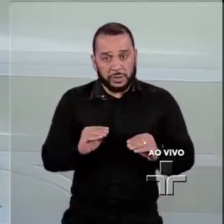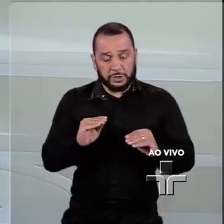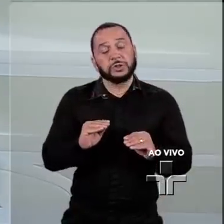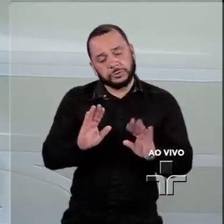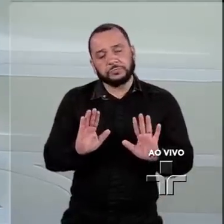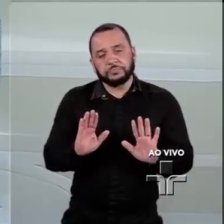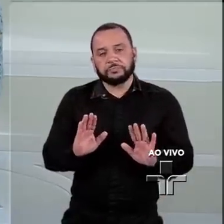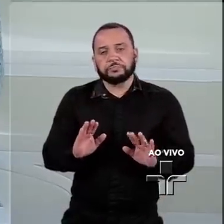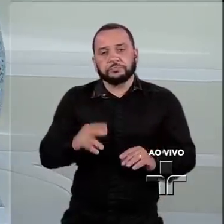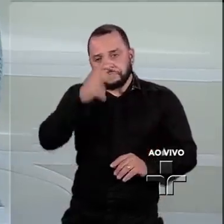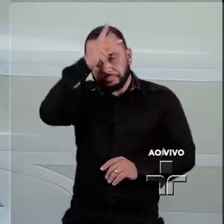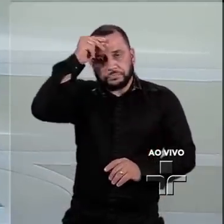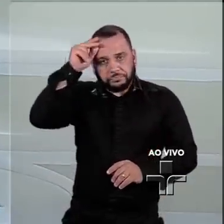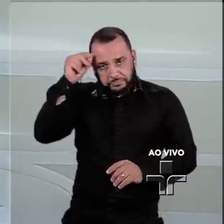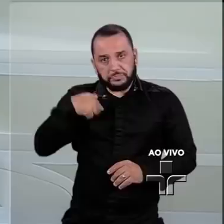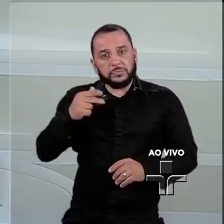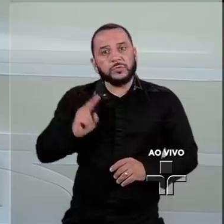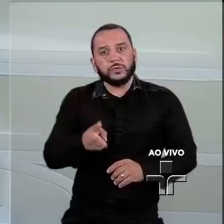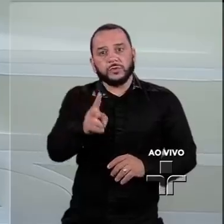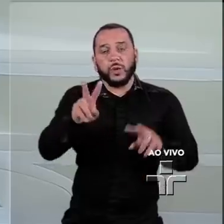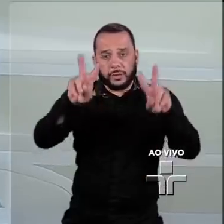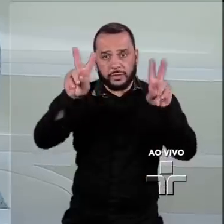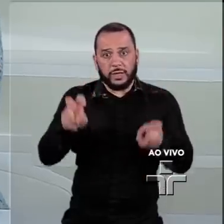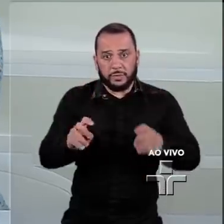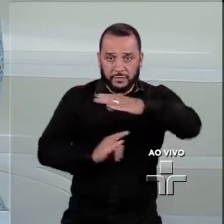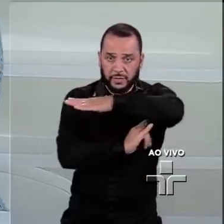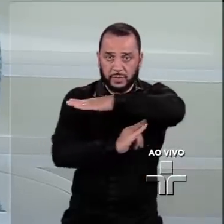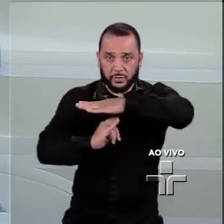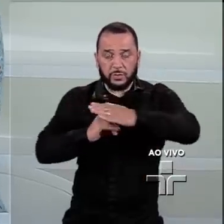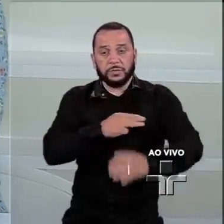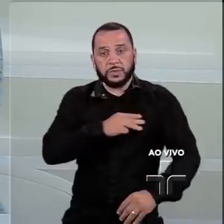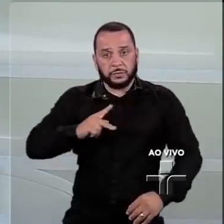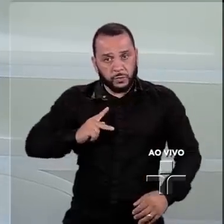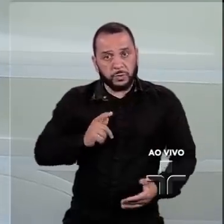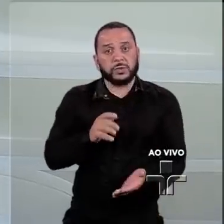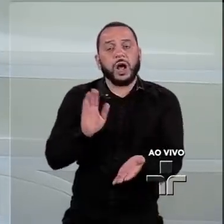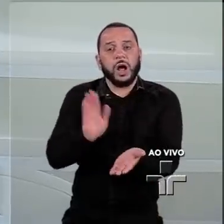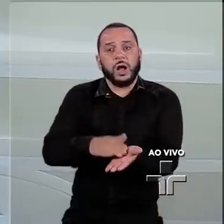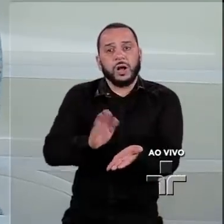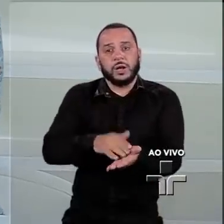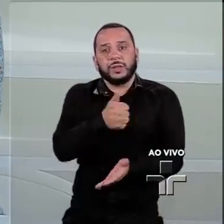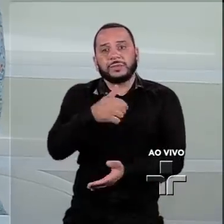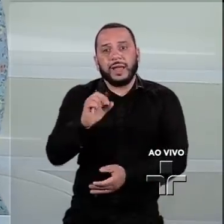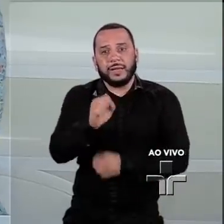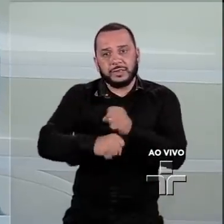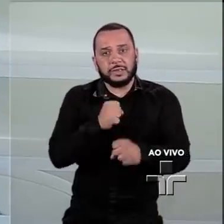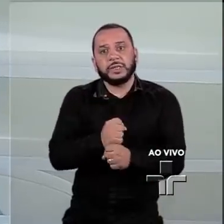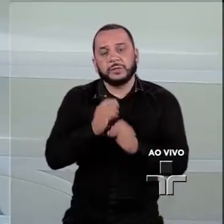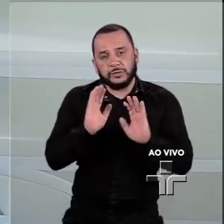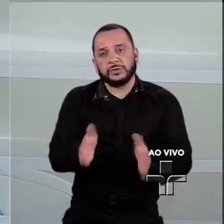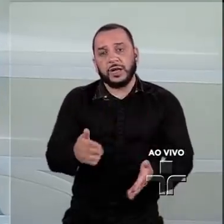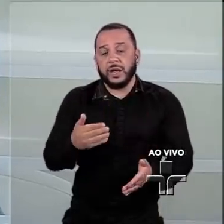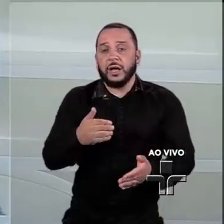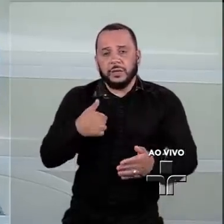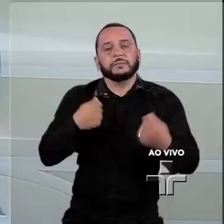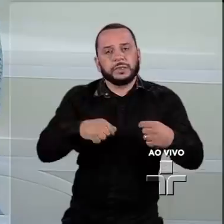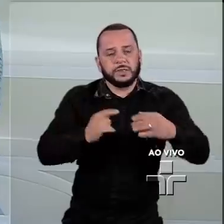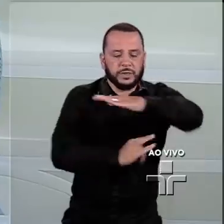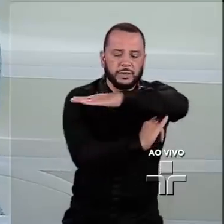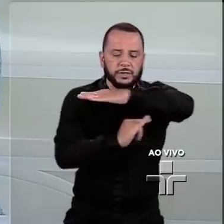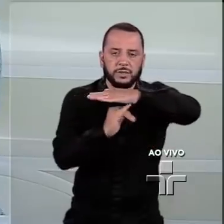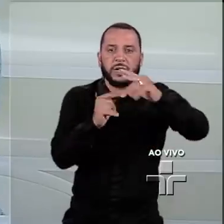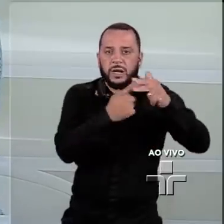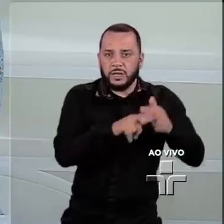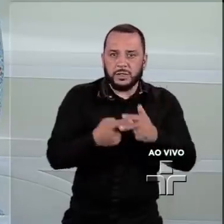queria continuar nesse assunto dos viadutos, porque é um assunto que o Ministério Público vem cobrando já há mais de 10 anos, mais atenção na manutenção dessas